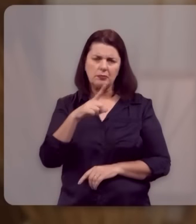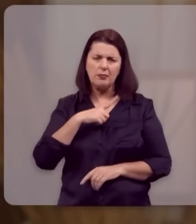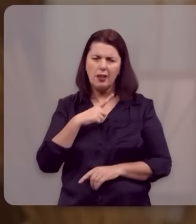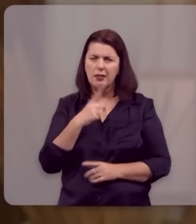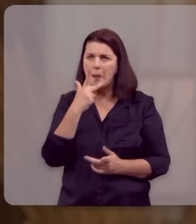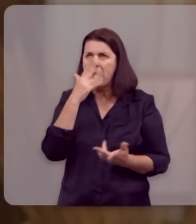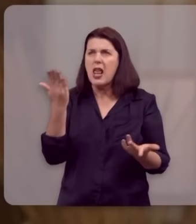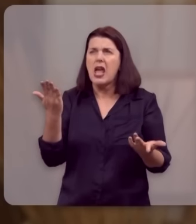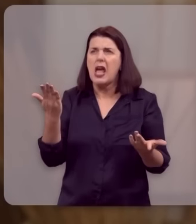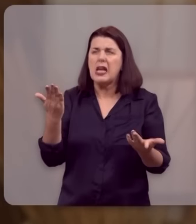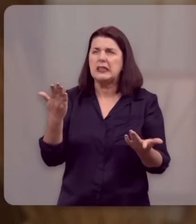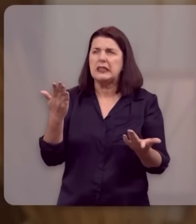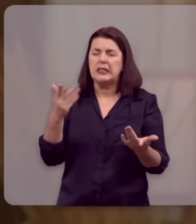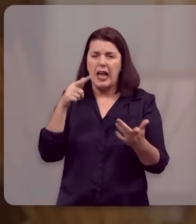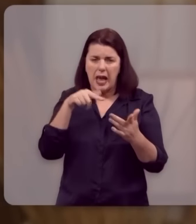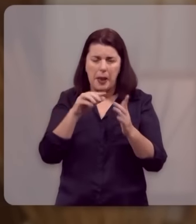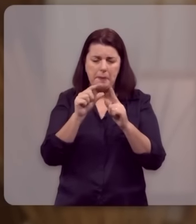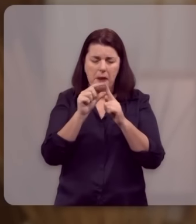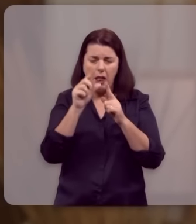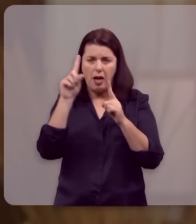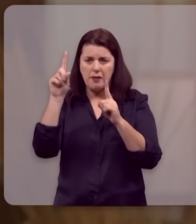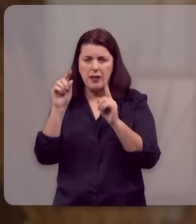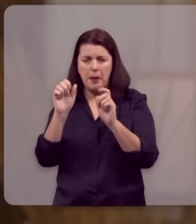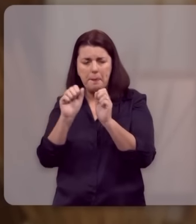Você tem se alimentado deste pão do céu?